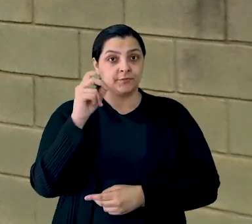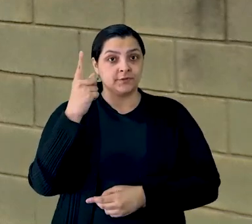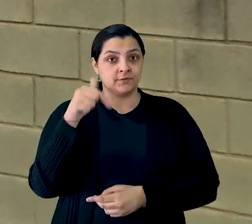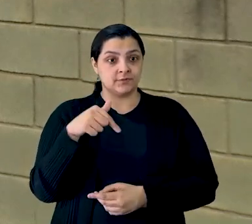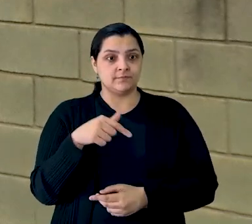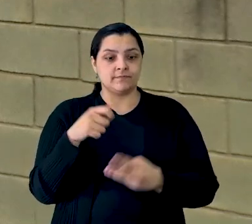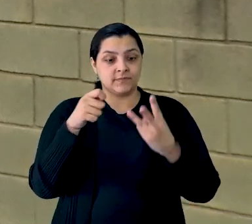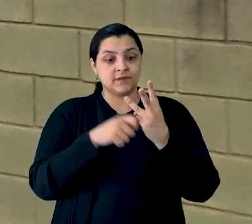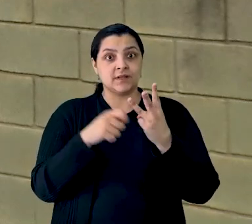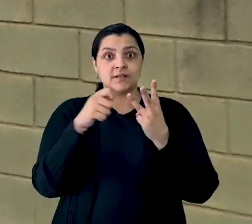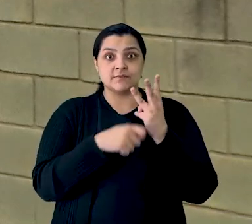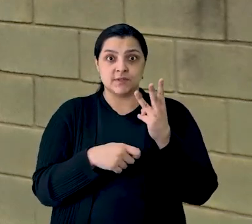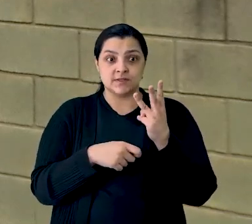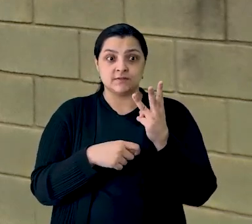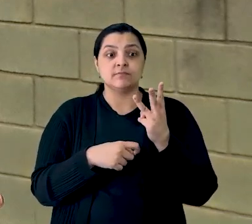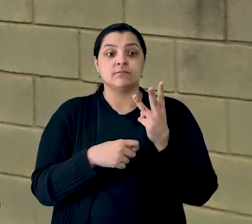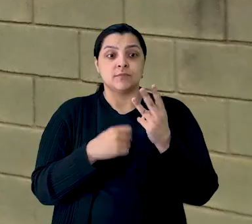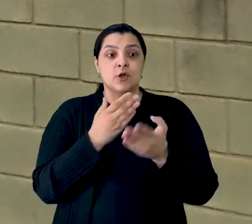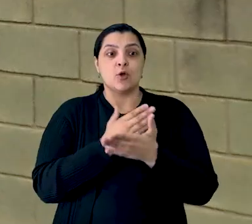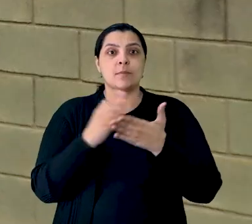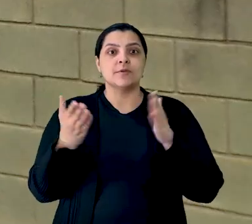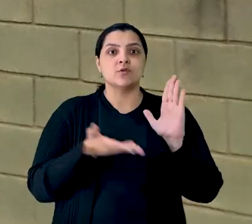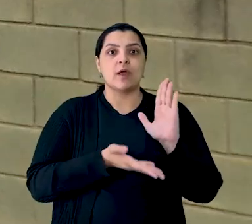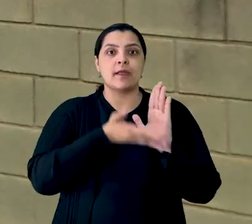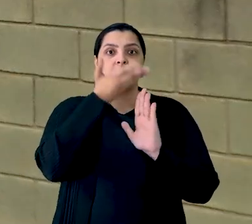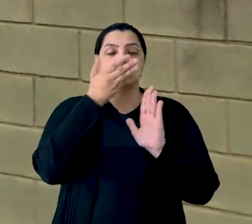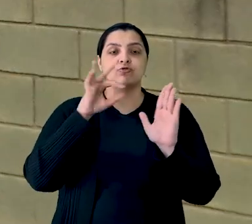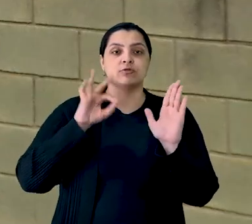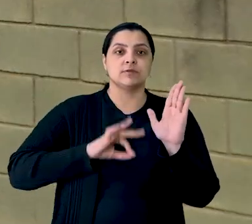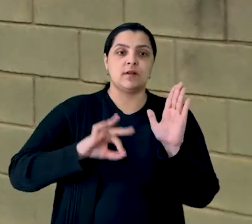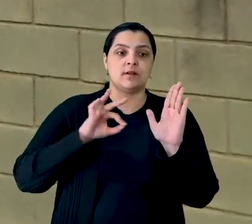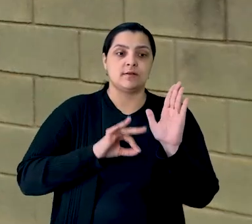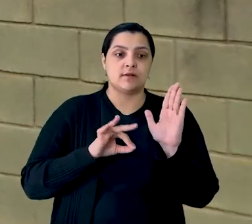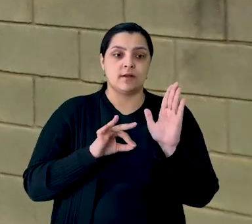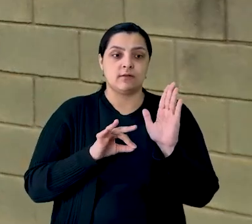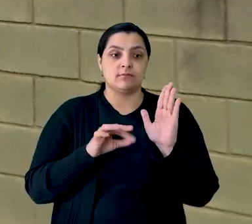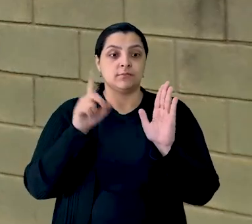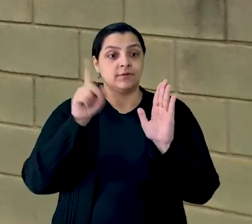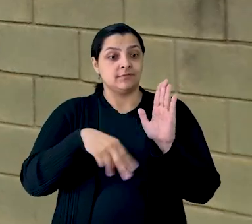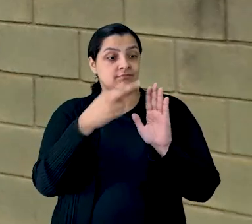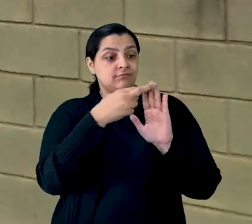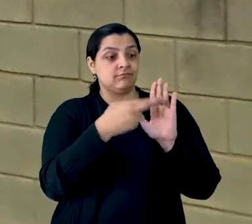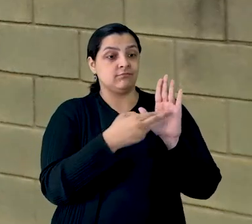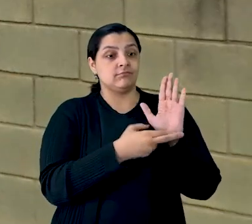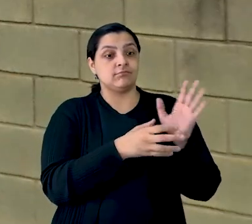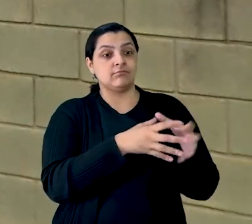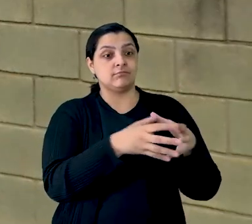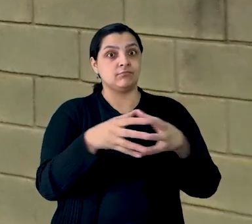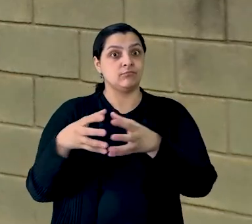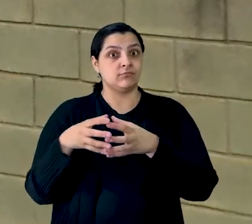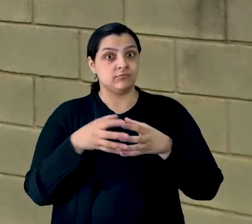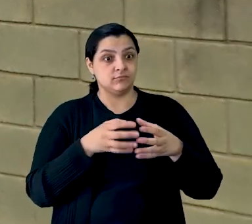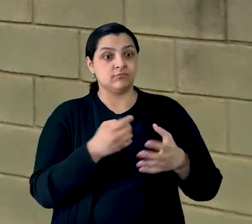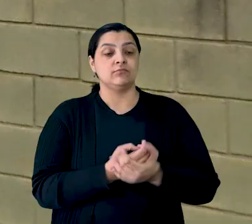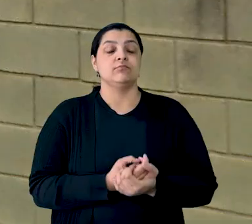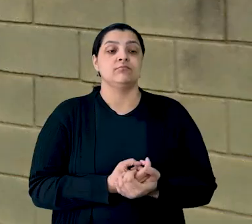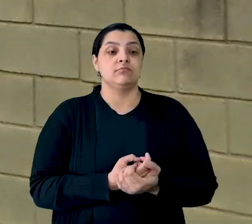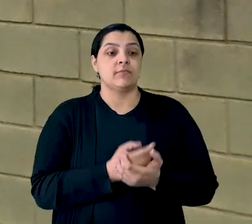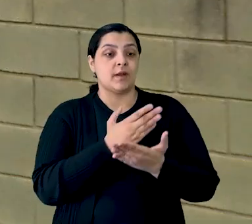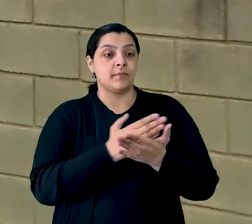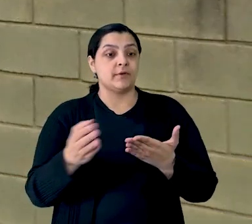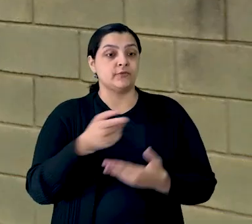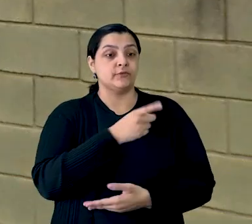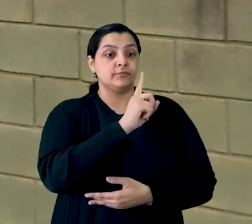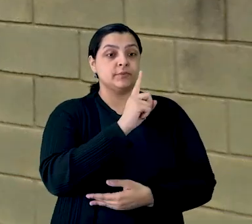Nesse intervalo de 3 meses, entrou em vigor um reajuste salarial previsto em norma coletiva da categoria,